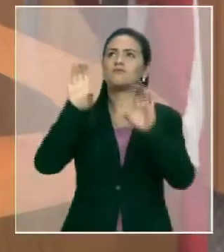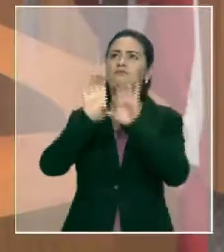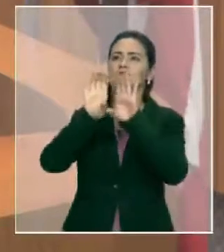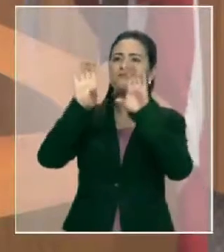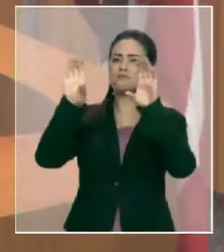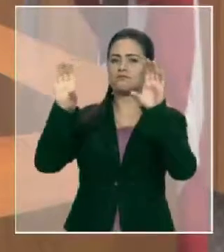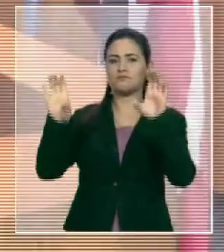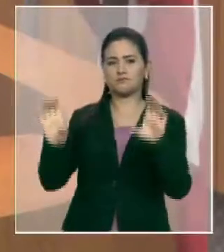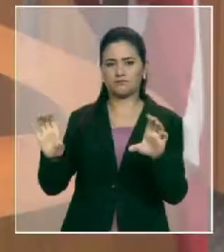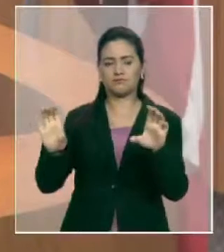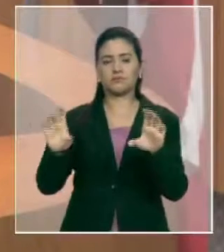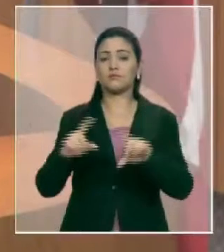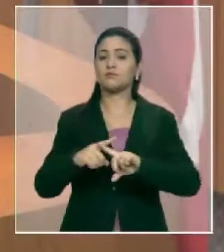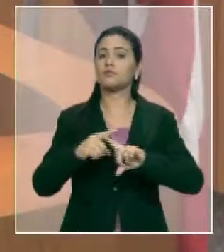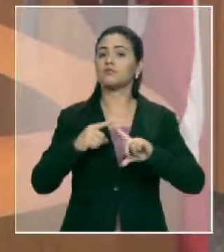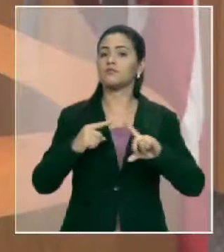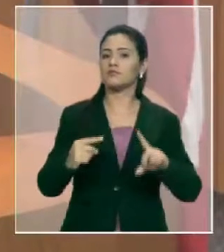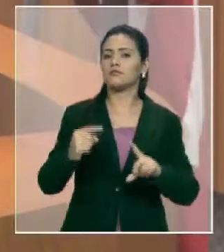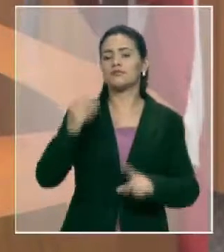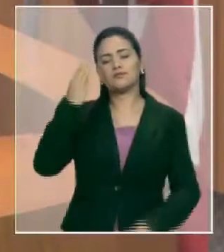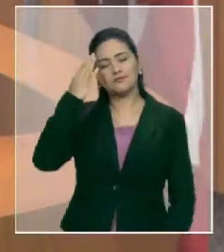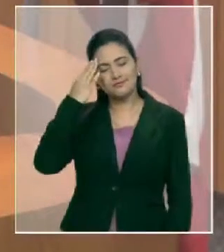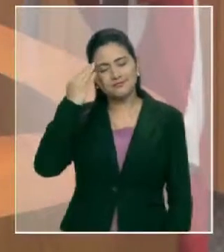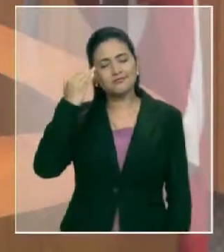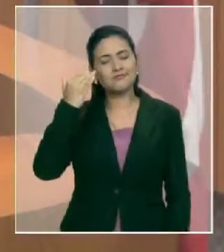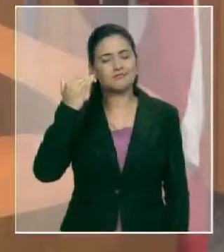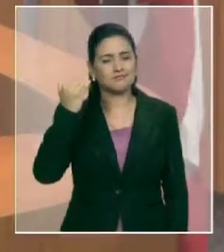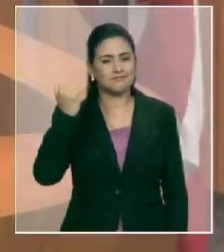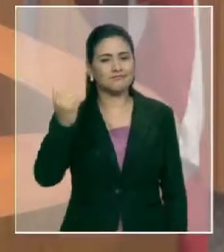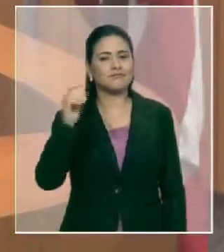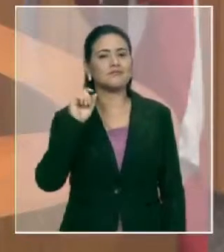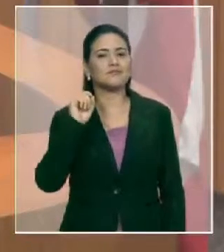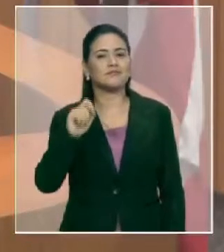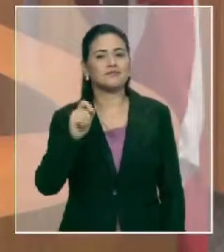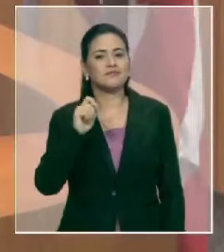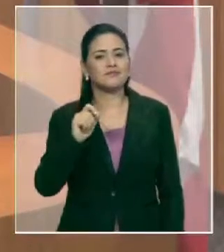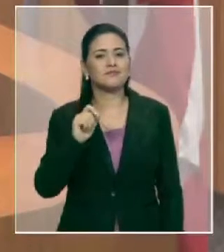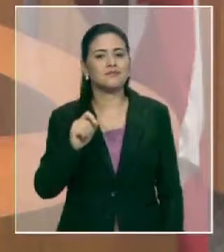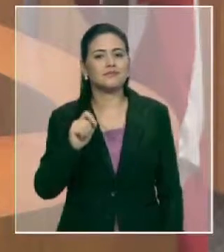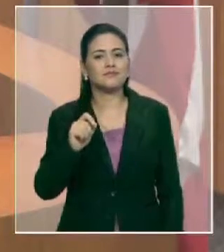mas sabendo que deixou plantado